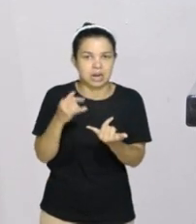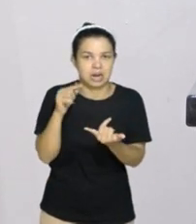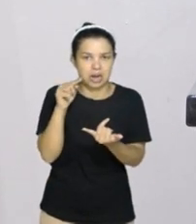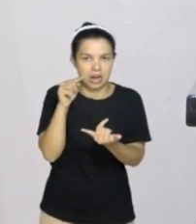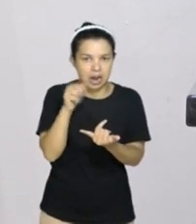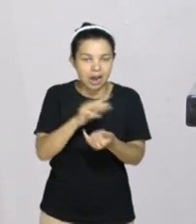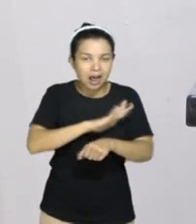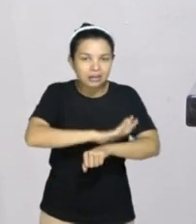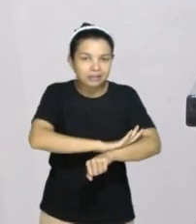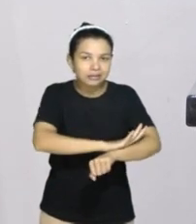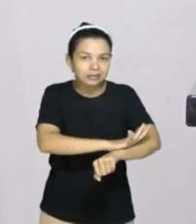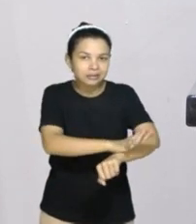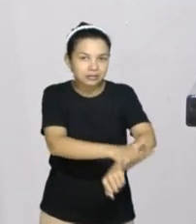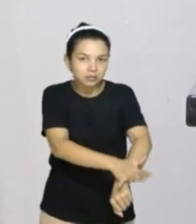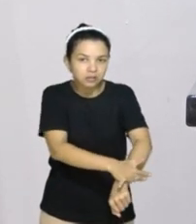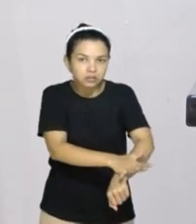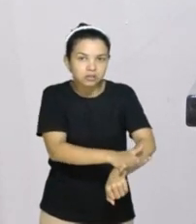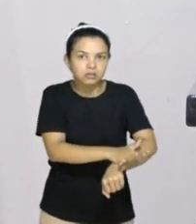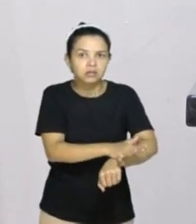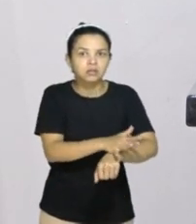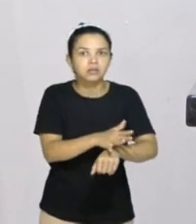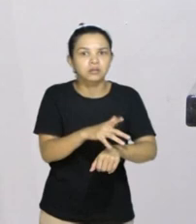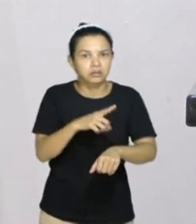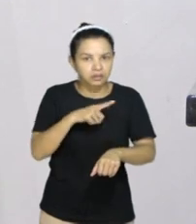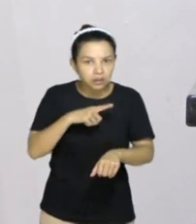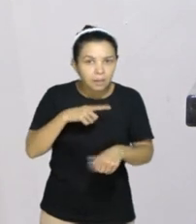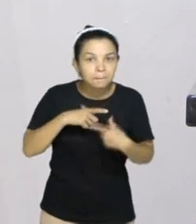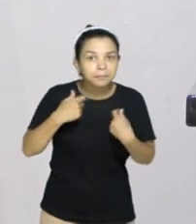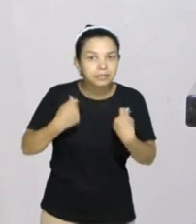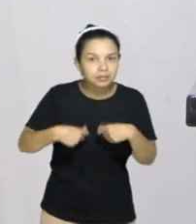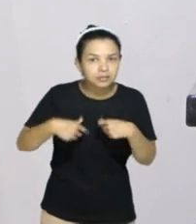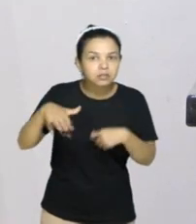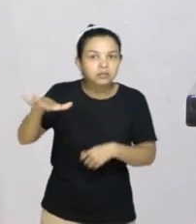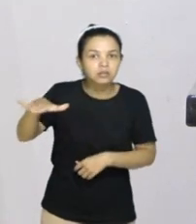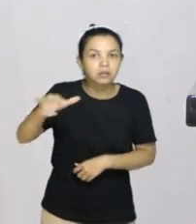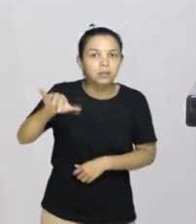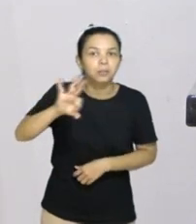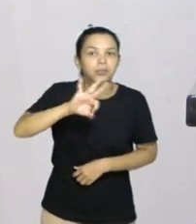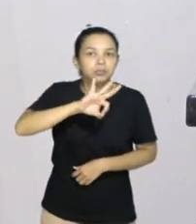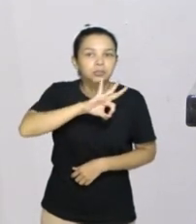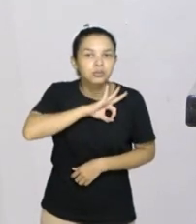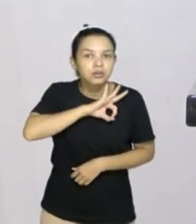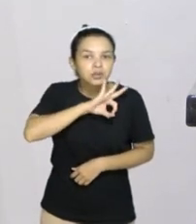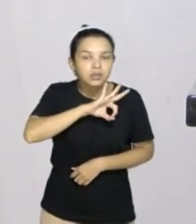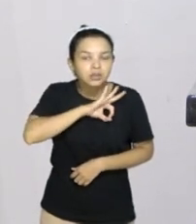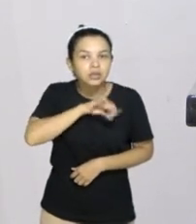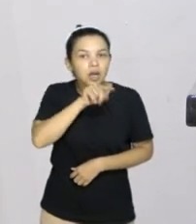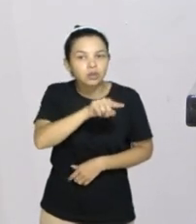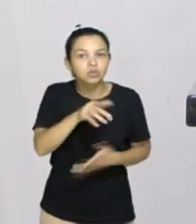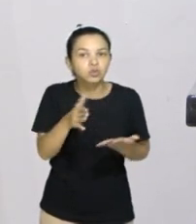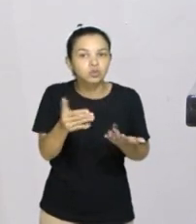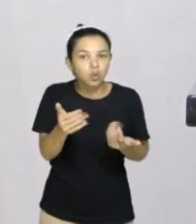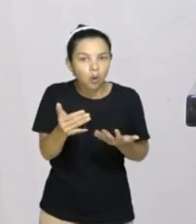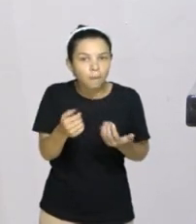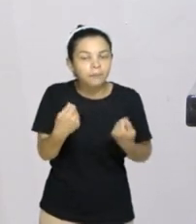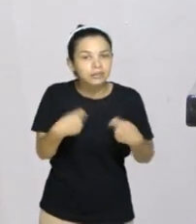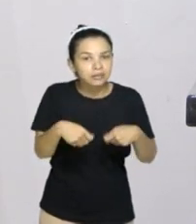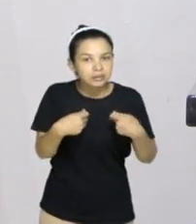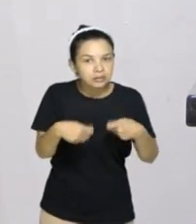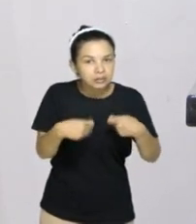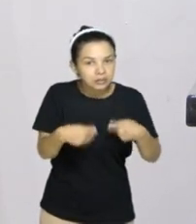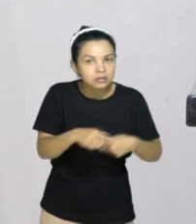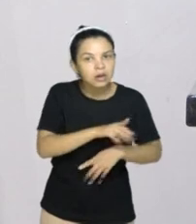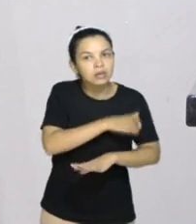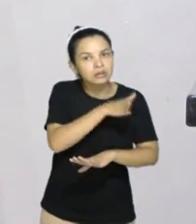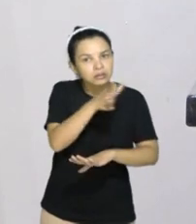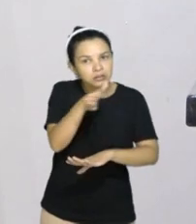racismo a polícia devia ter sido acionada e ele ser conduzido ser apreendido não é isso delegado crime